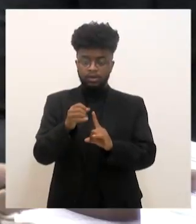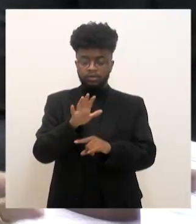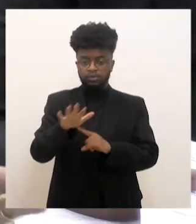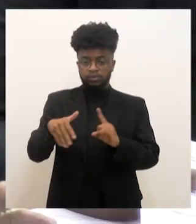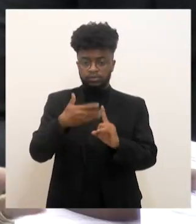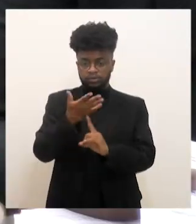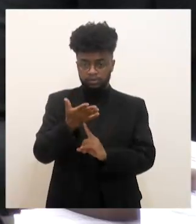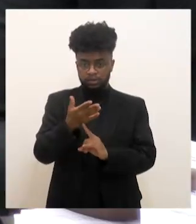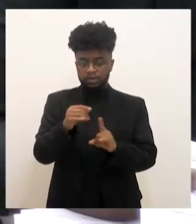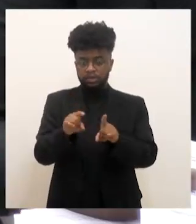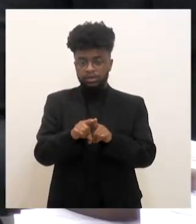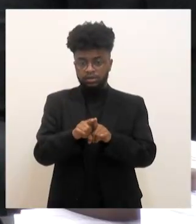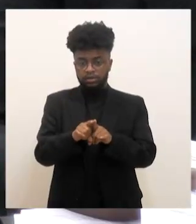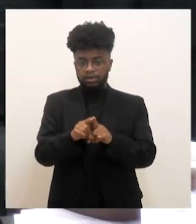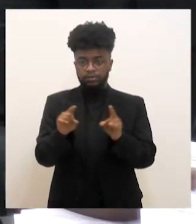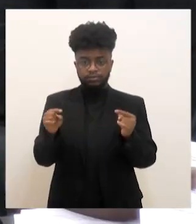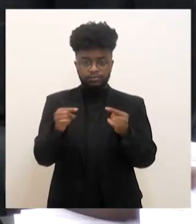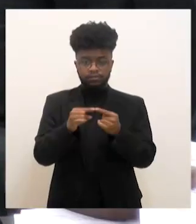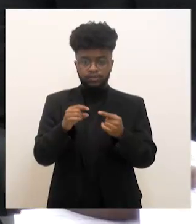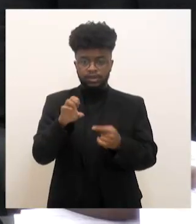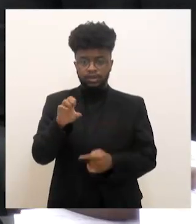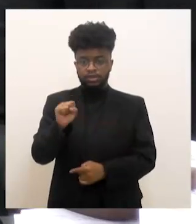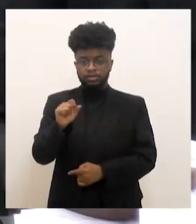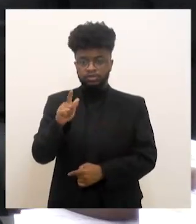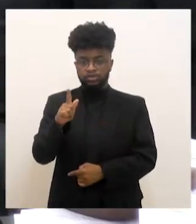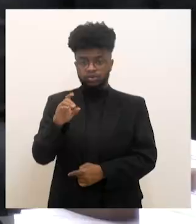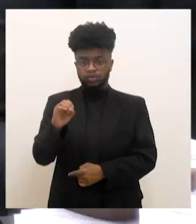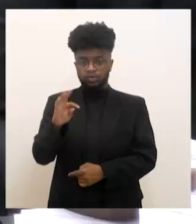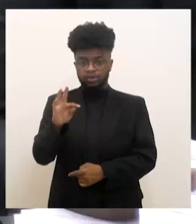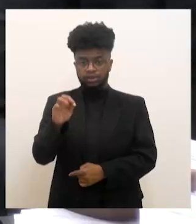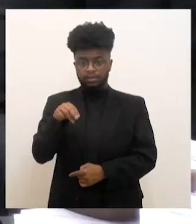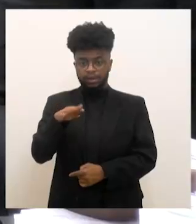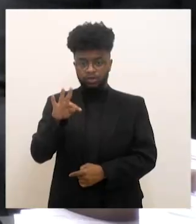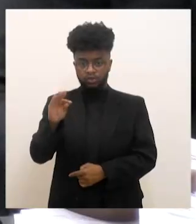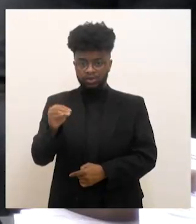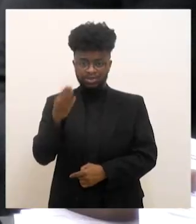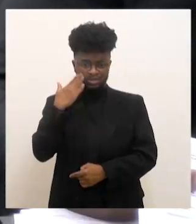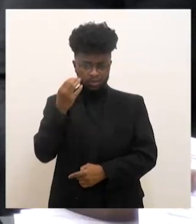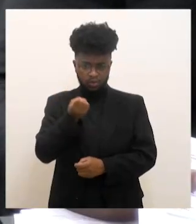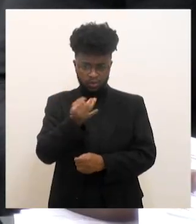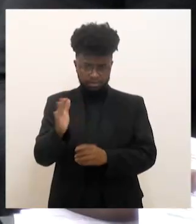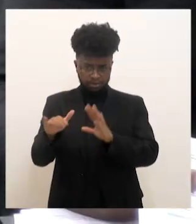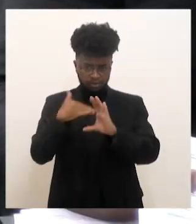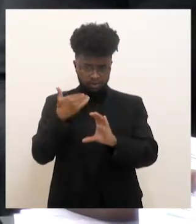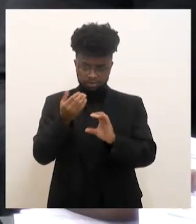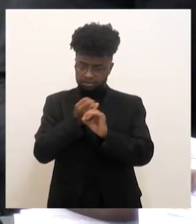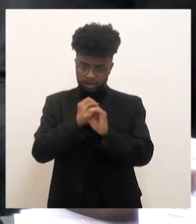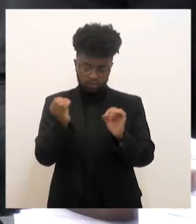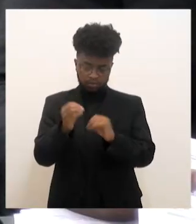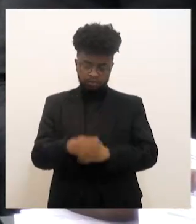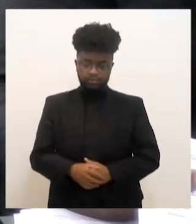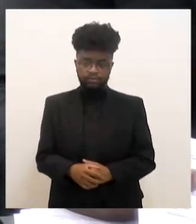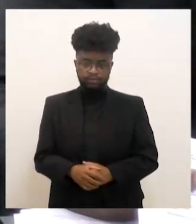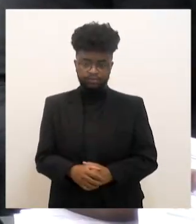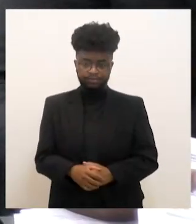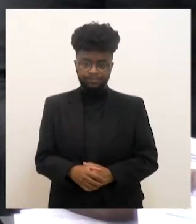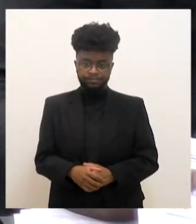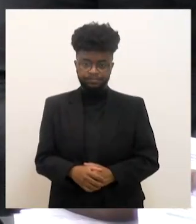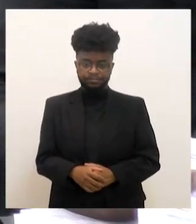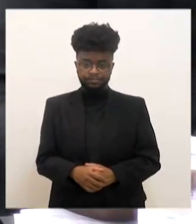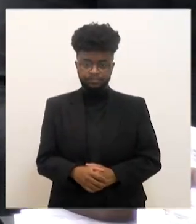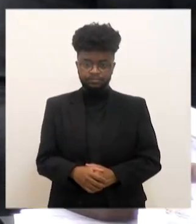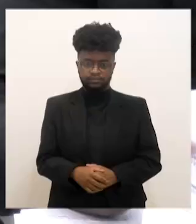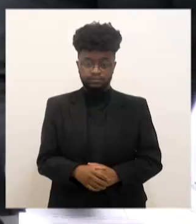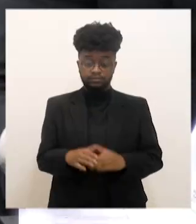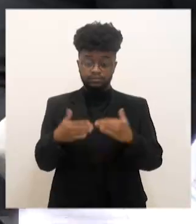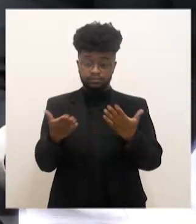ambiental, inclusive na questão de esgotamento. Sabe quantas mandaram? Nenhuma. Então,